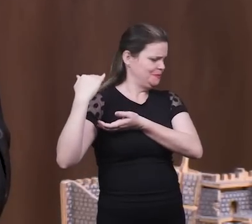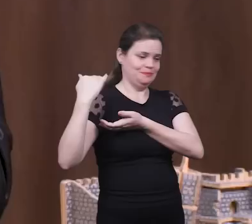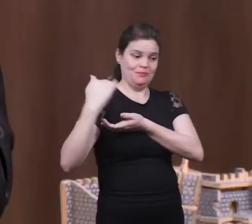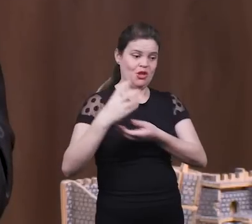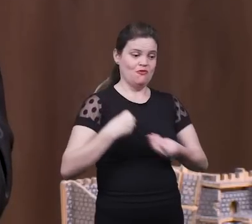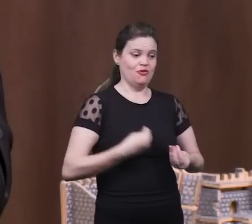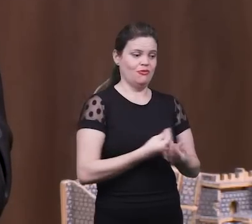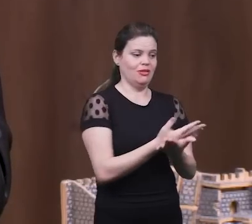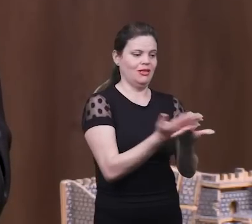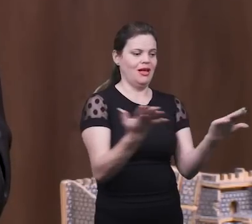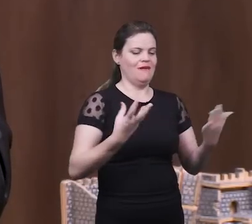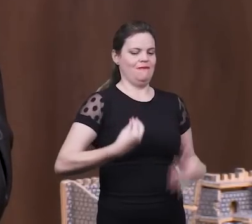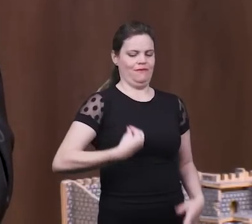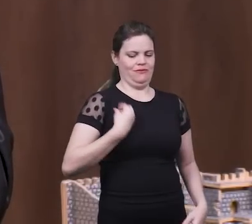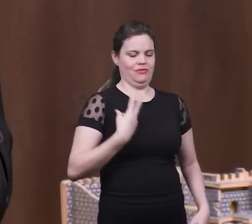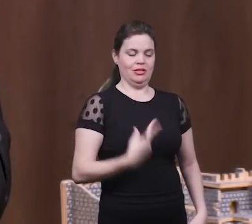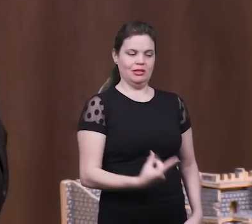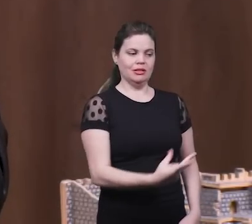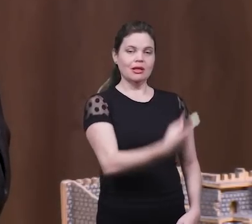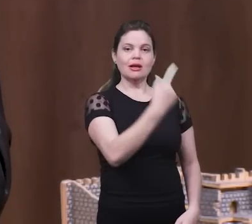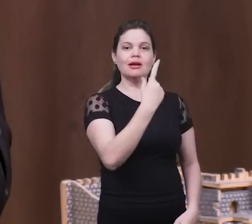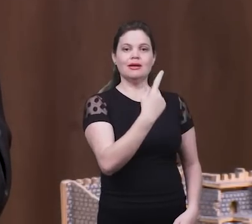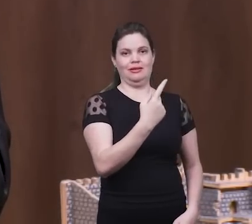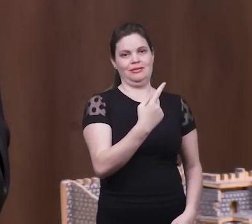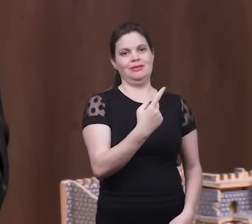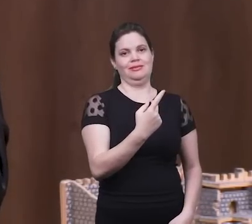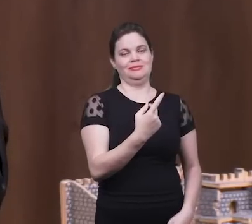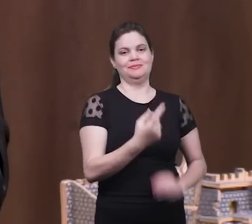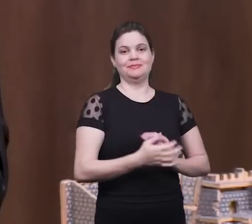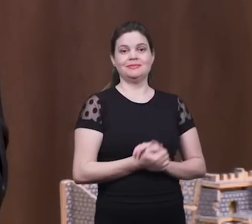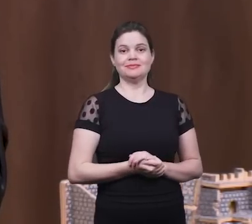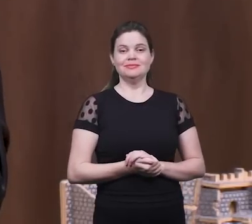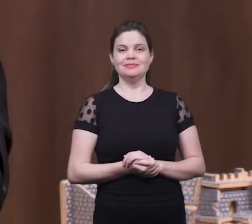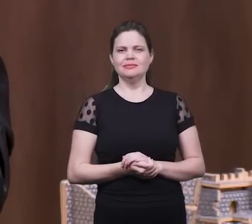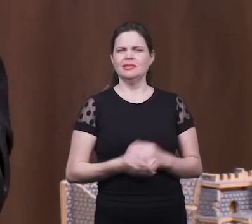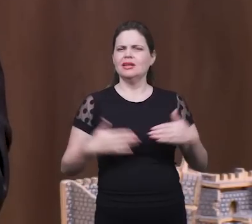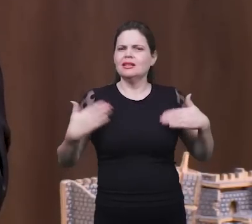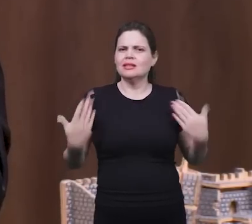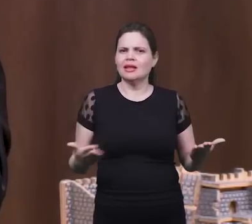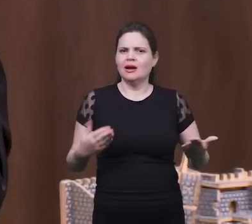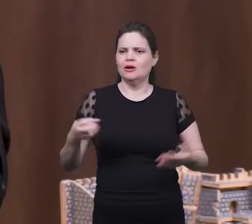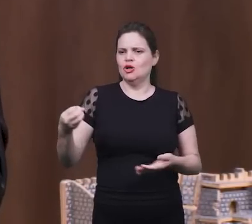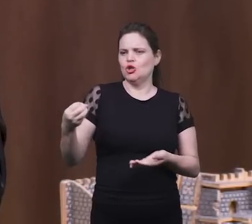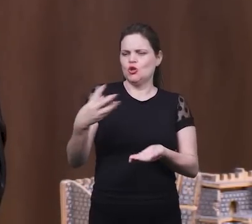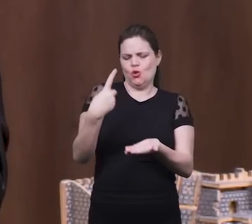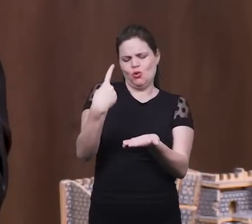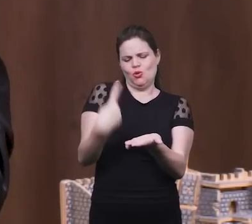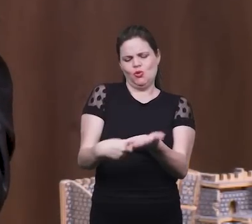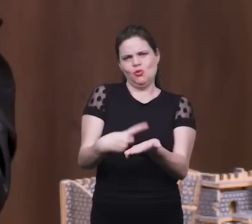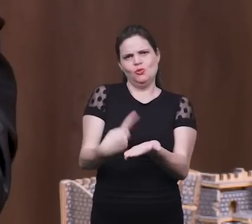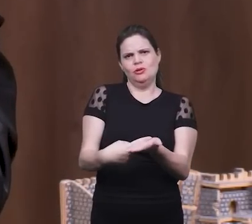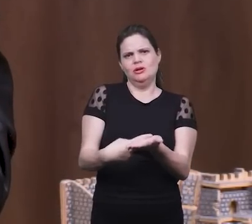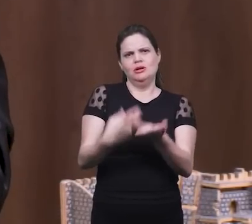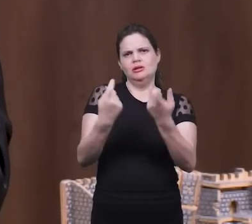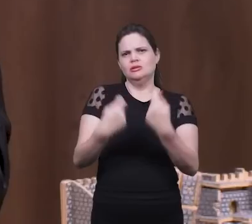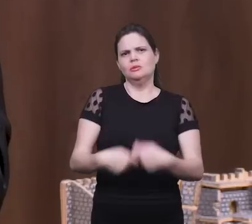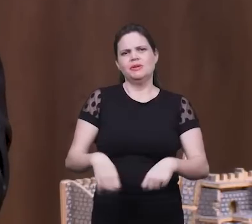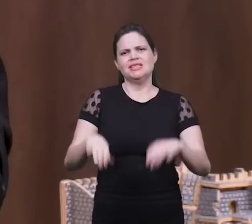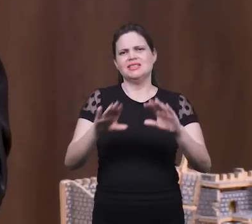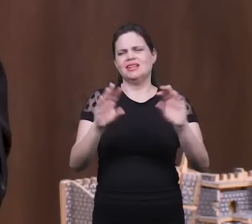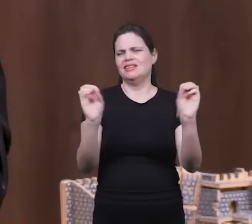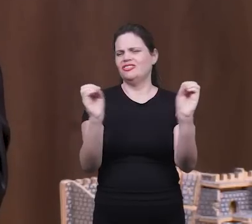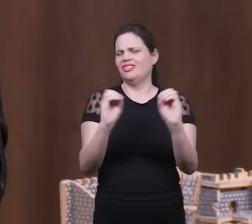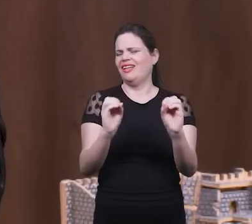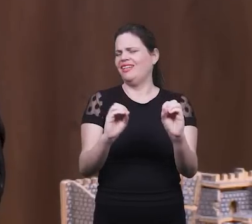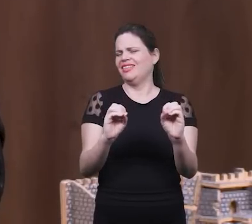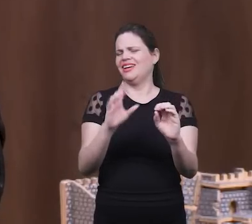que a vinda do Senhor, essa nova aliança agora não dependia de sombras, de fragmentos, de uma lei,